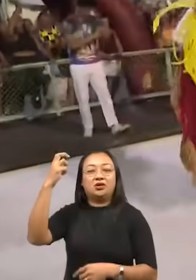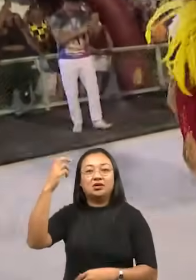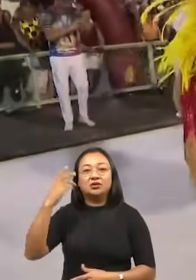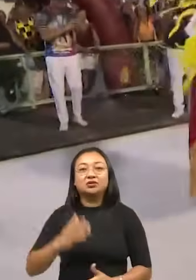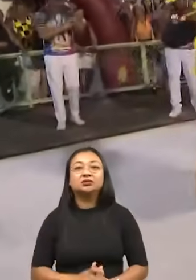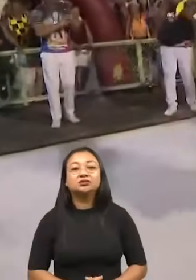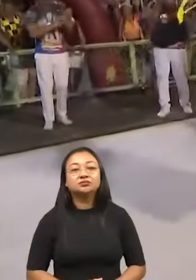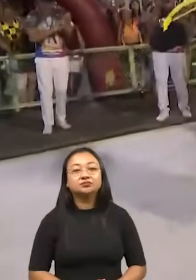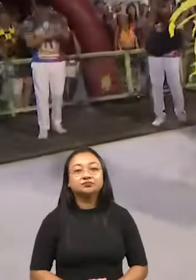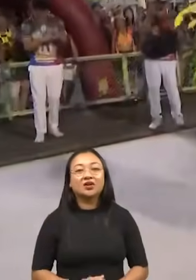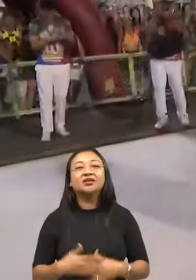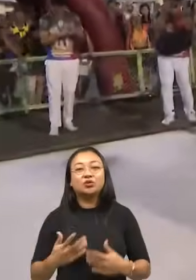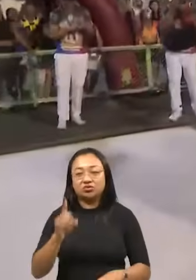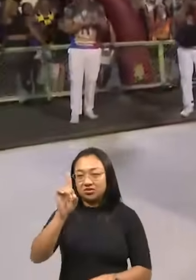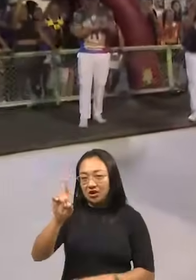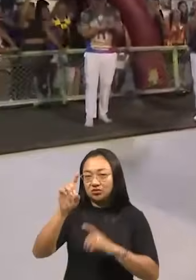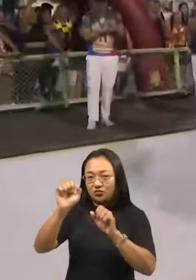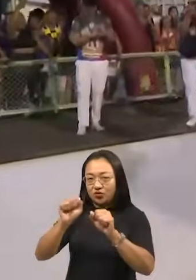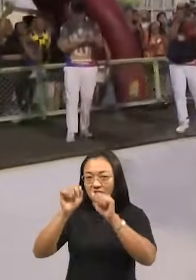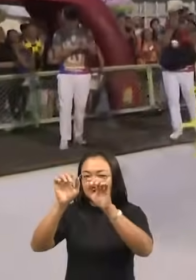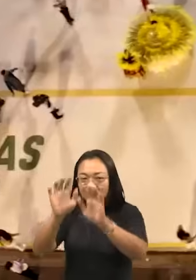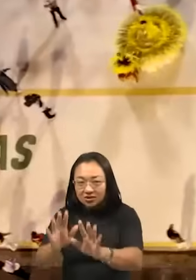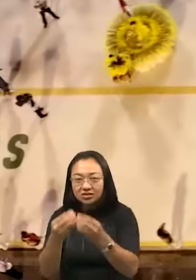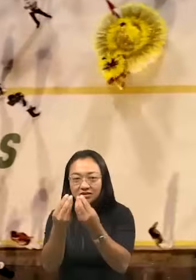e também riquezas.